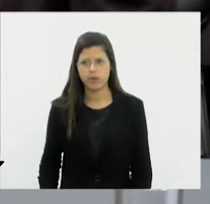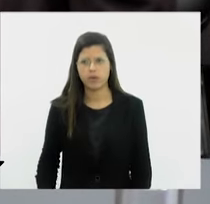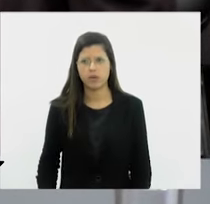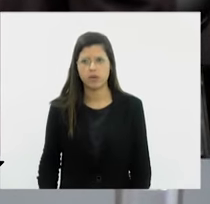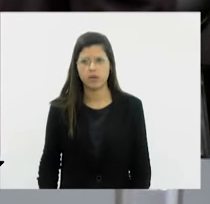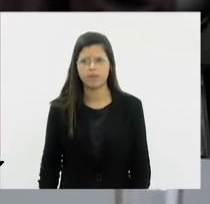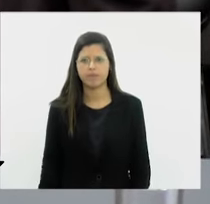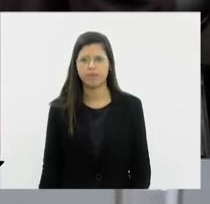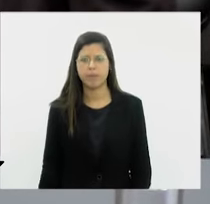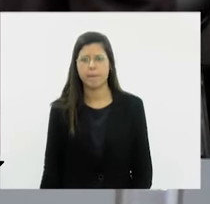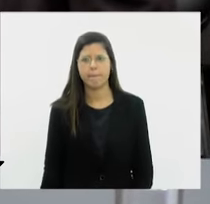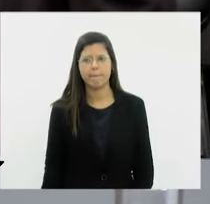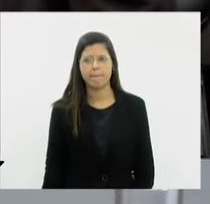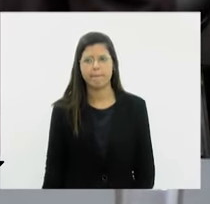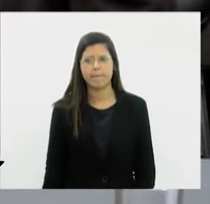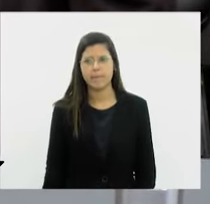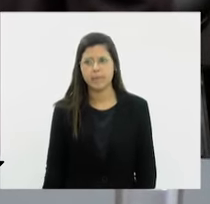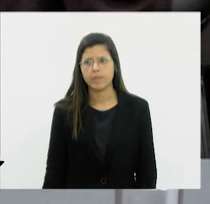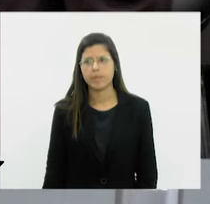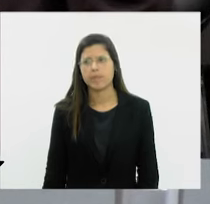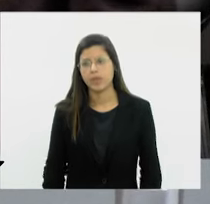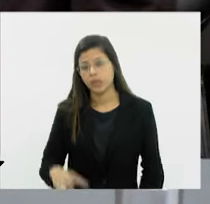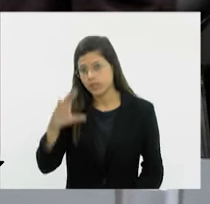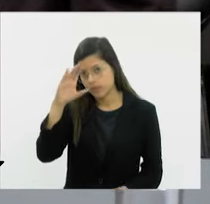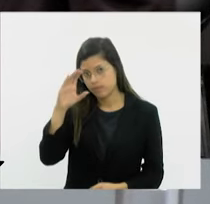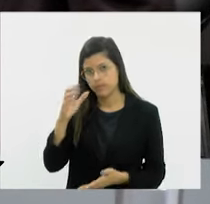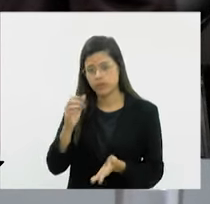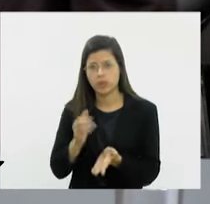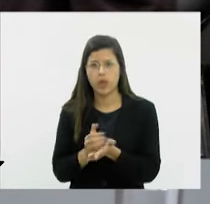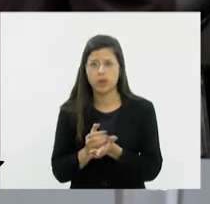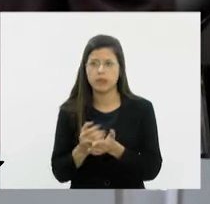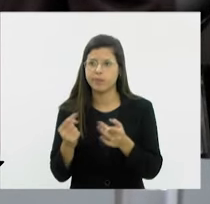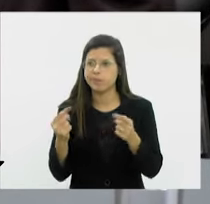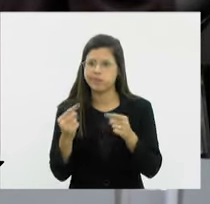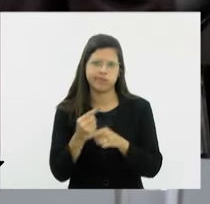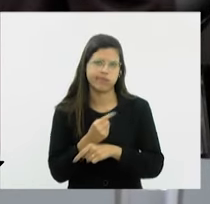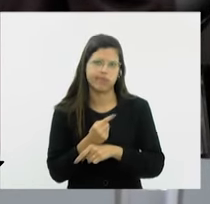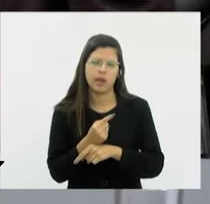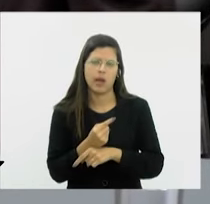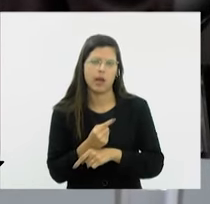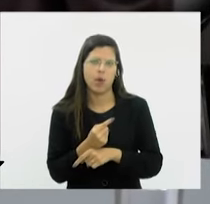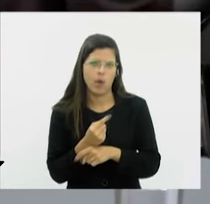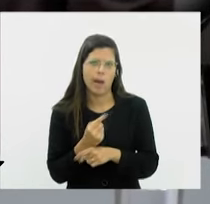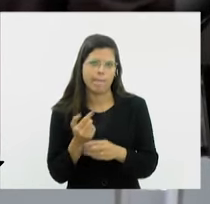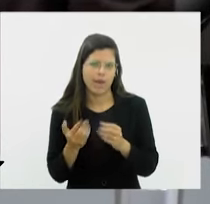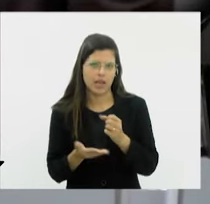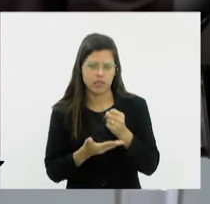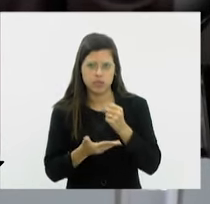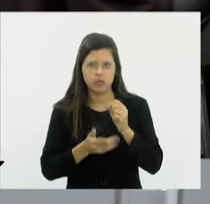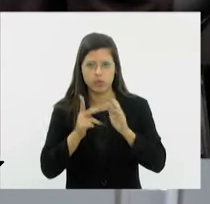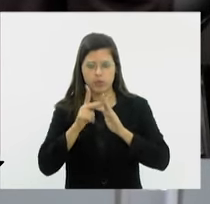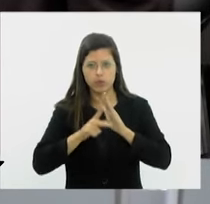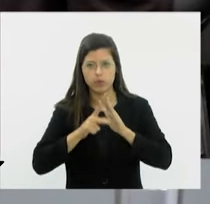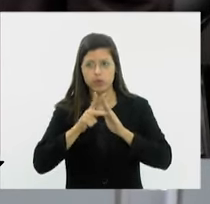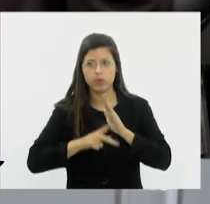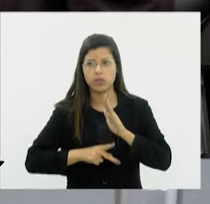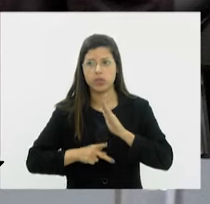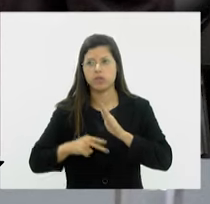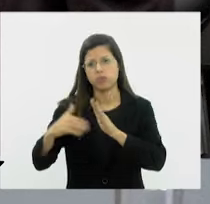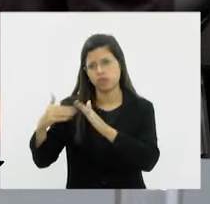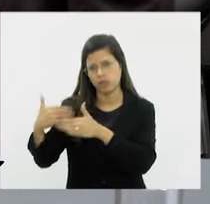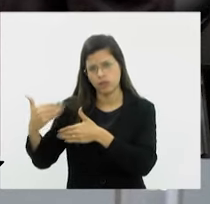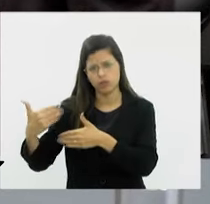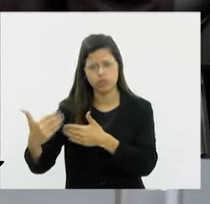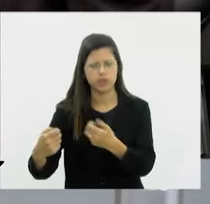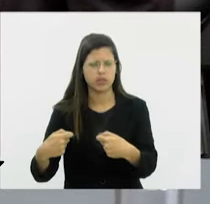é determinativo, em tese, contraria o princípio do projeto. E que a tramitação deve continuar